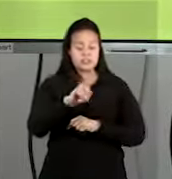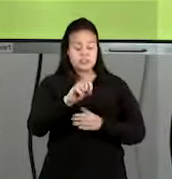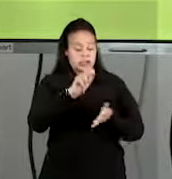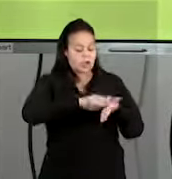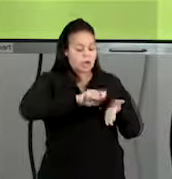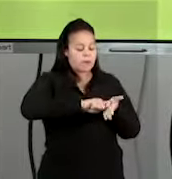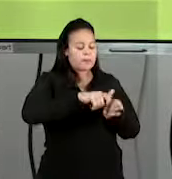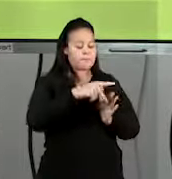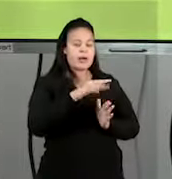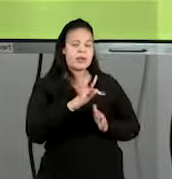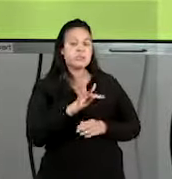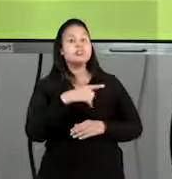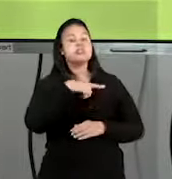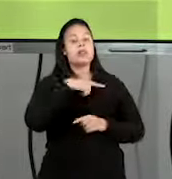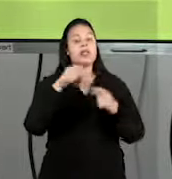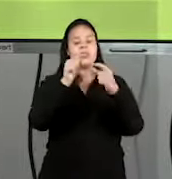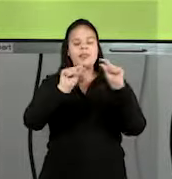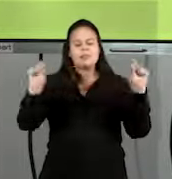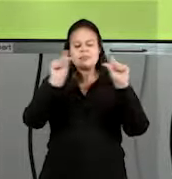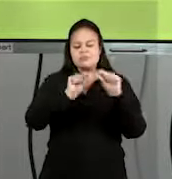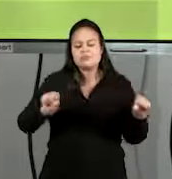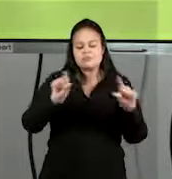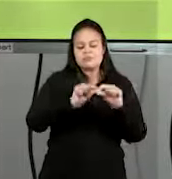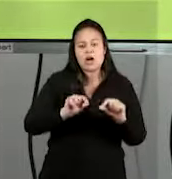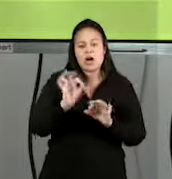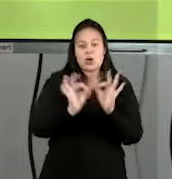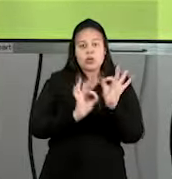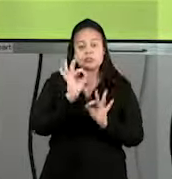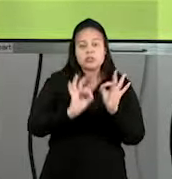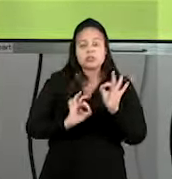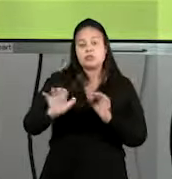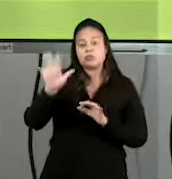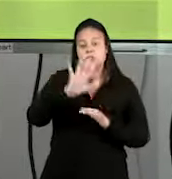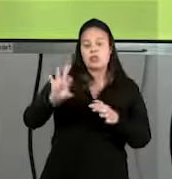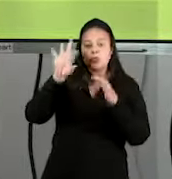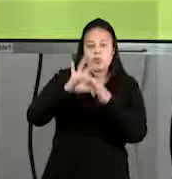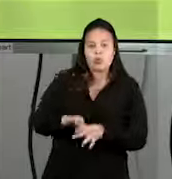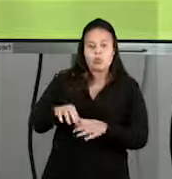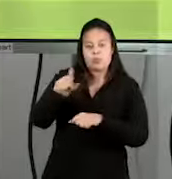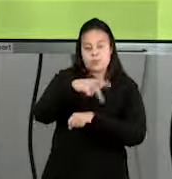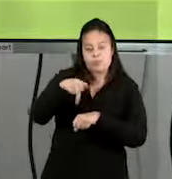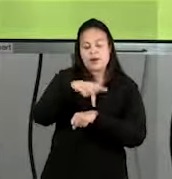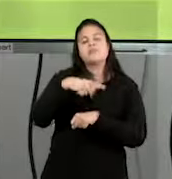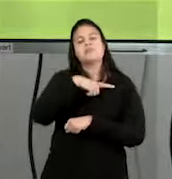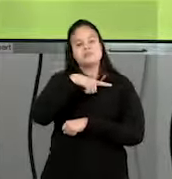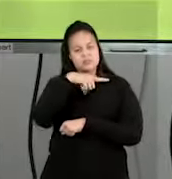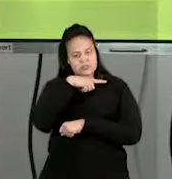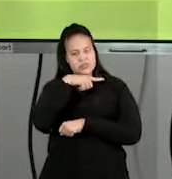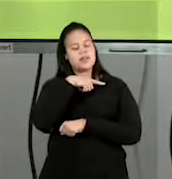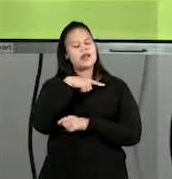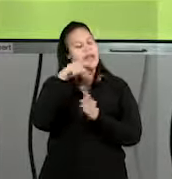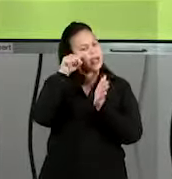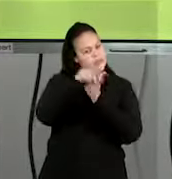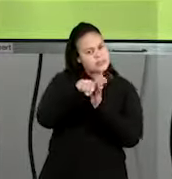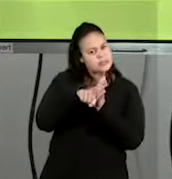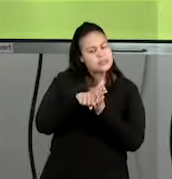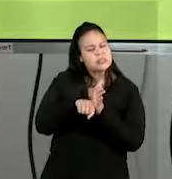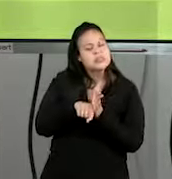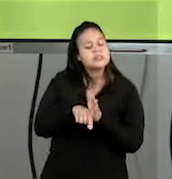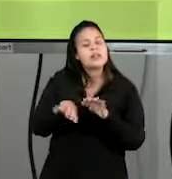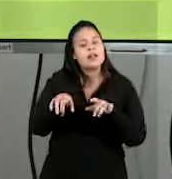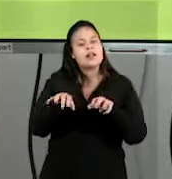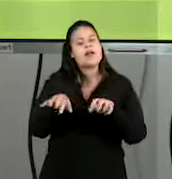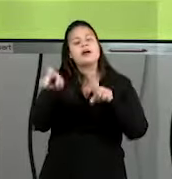PET tem um link lá da Organização das Nações Unidas, onde tem a declaração. Você também pode fazer uma pesquisa pela internet